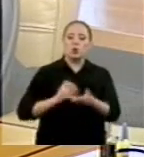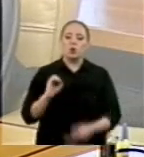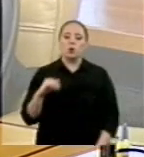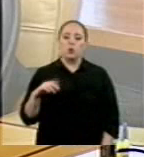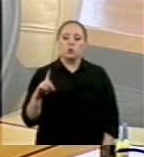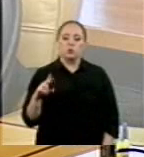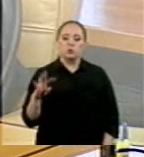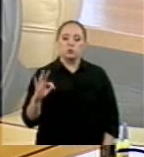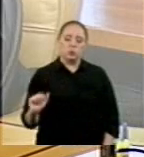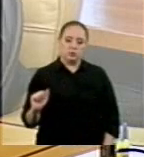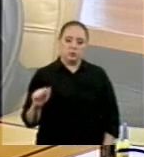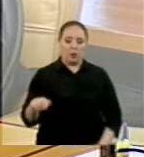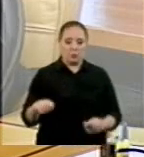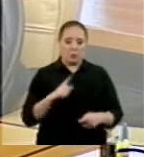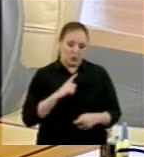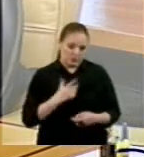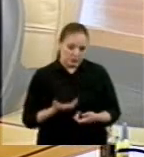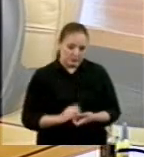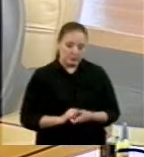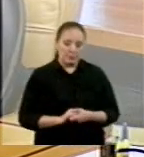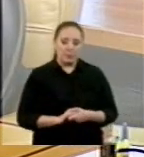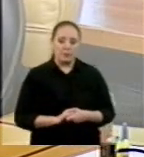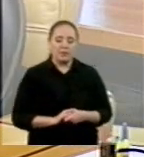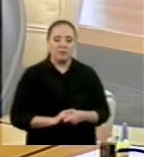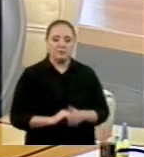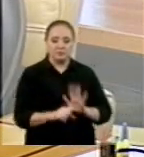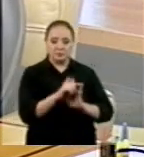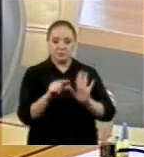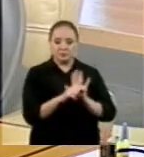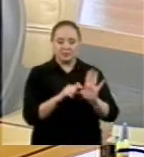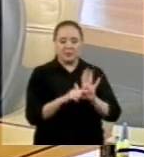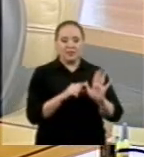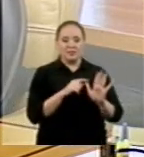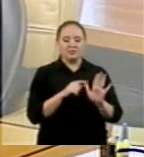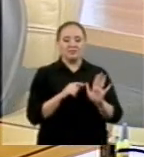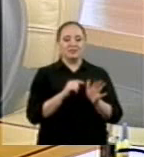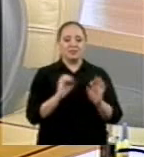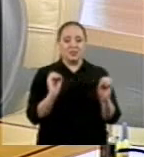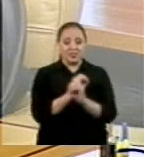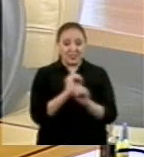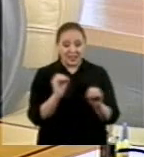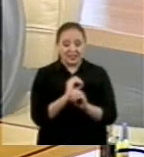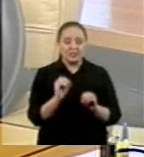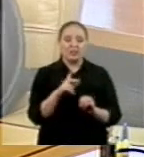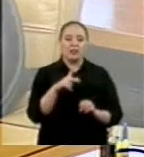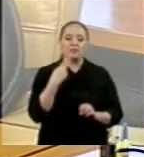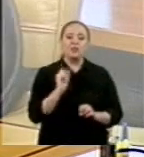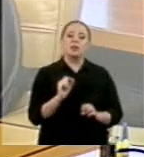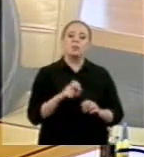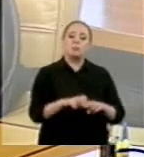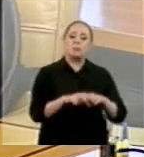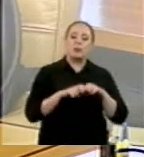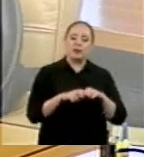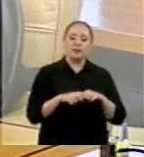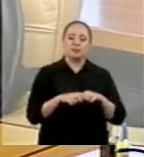ela foi submetida. Em nenhuma delas, a inaptidão temporária para a doação se dá em